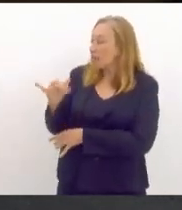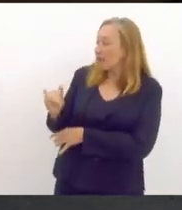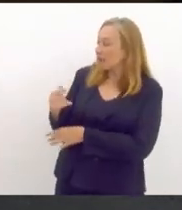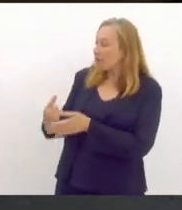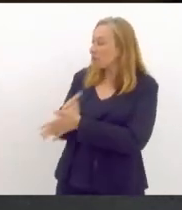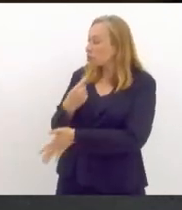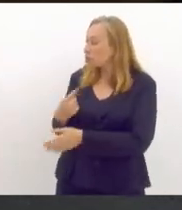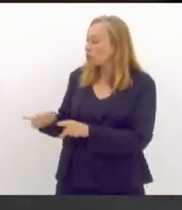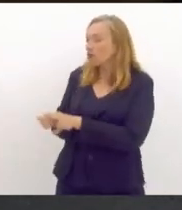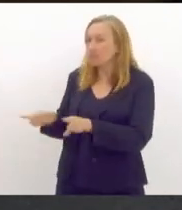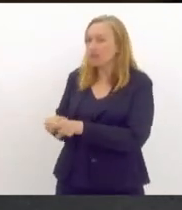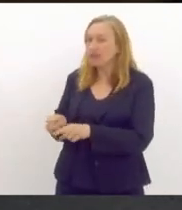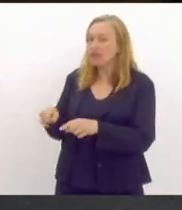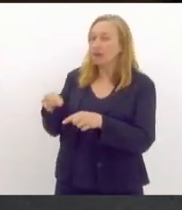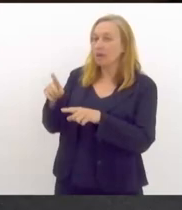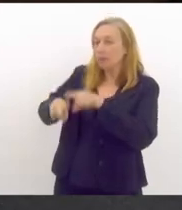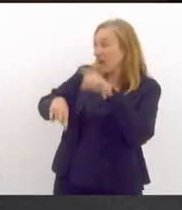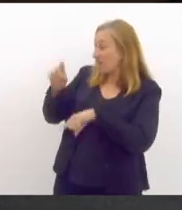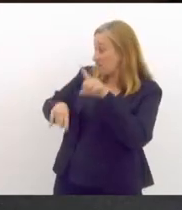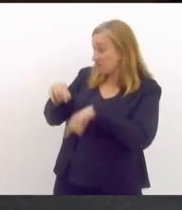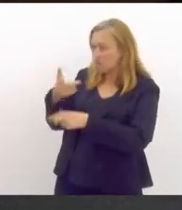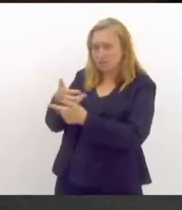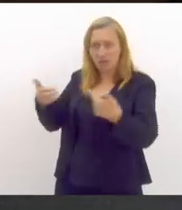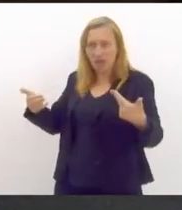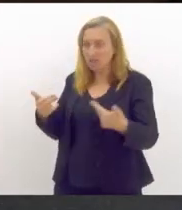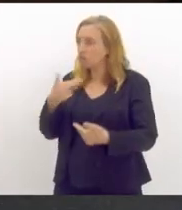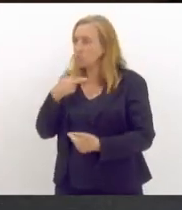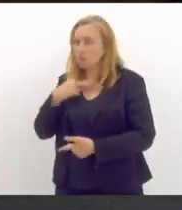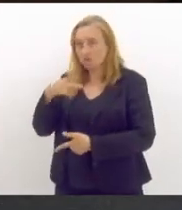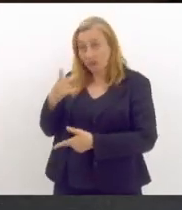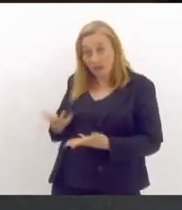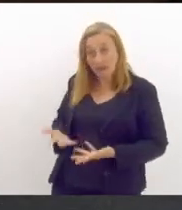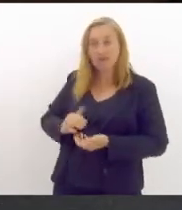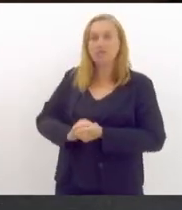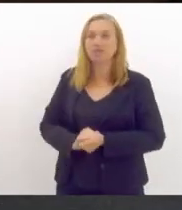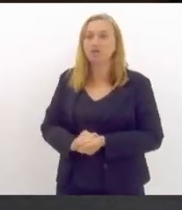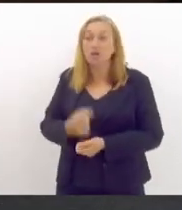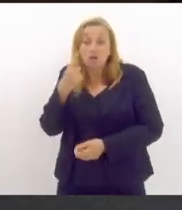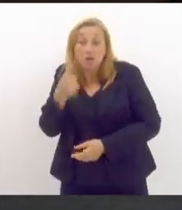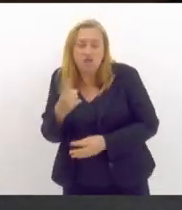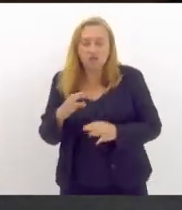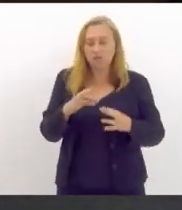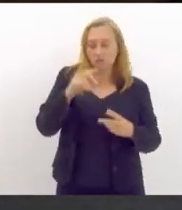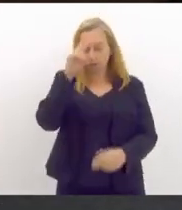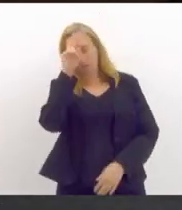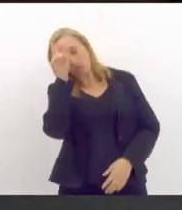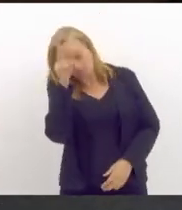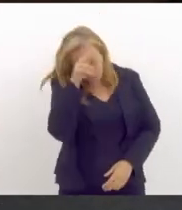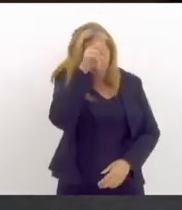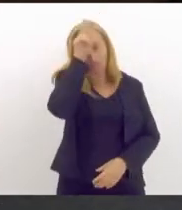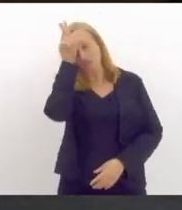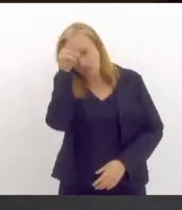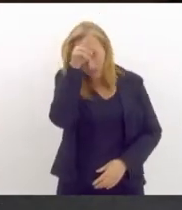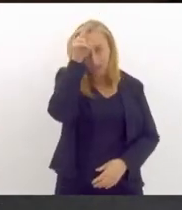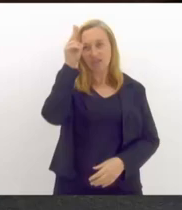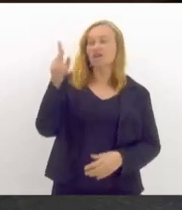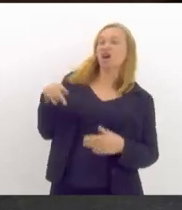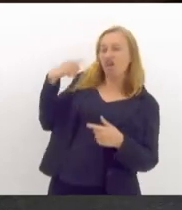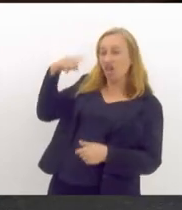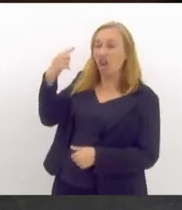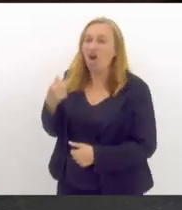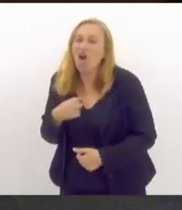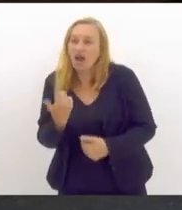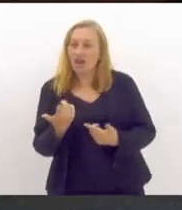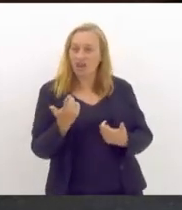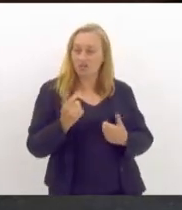aí palavrões que aí não merece ser falado aqui eu tô vendo Tudo Girando sou louca mas